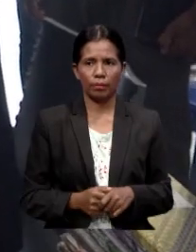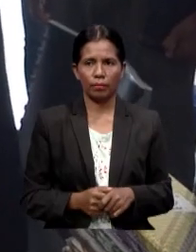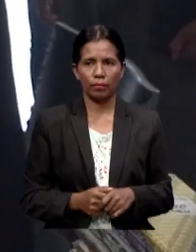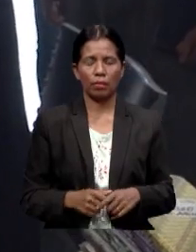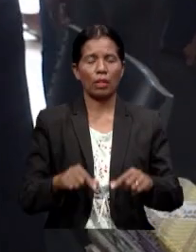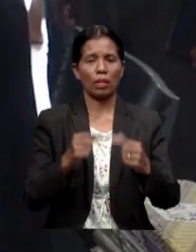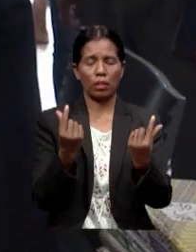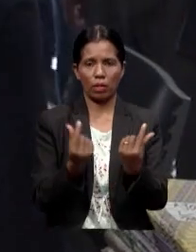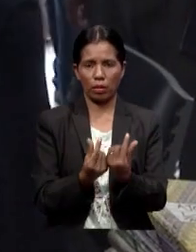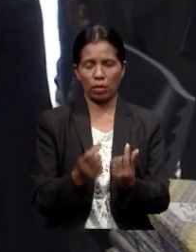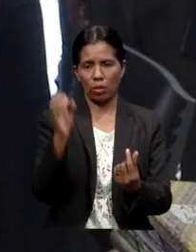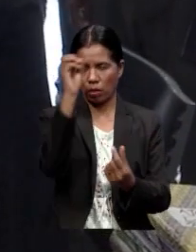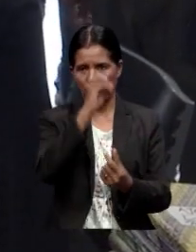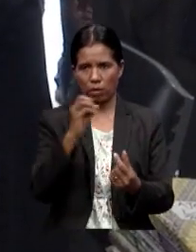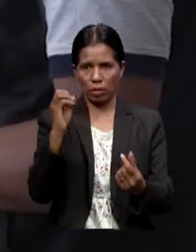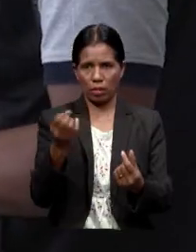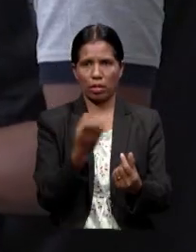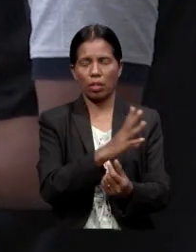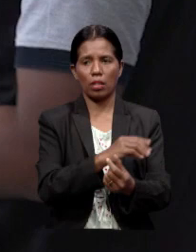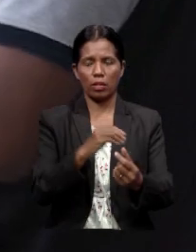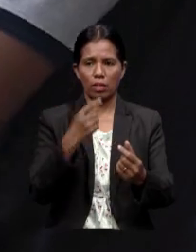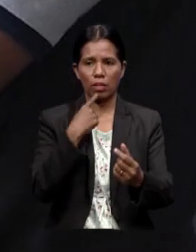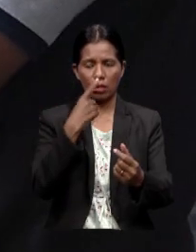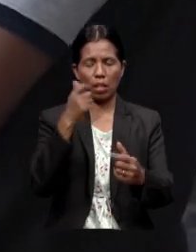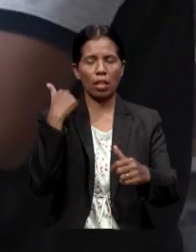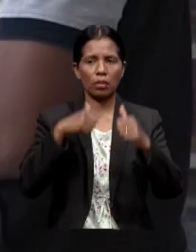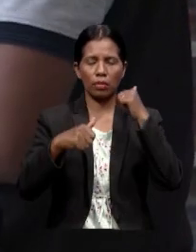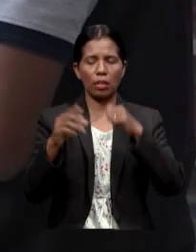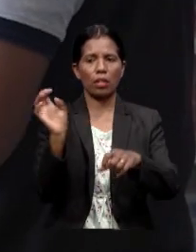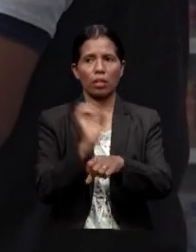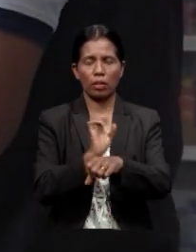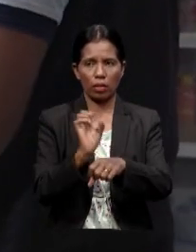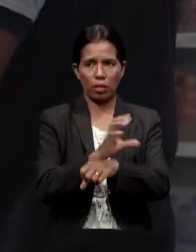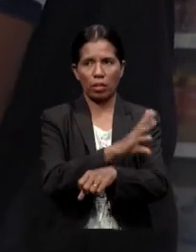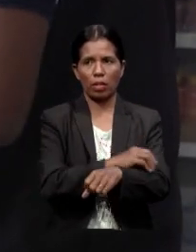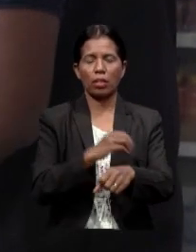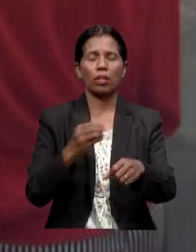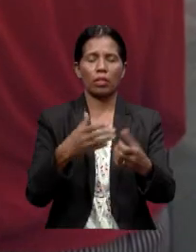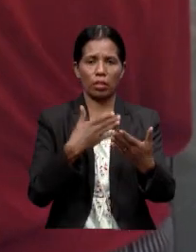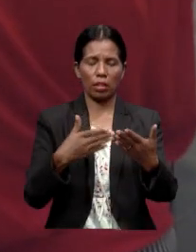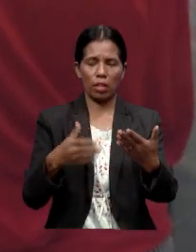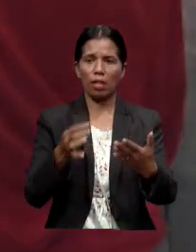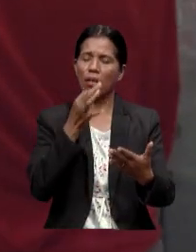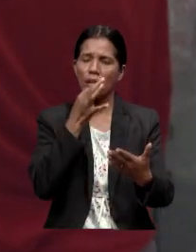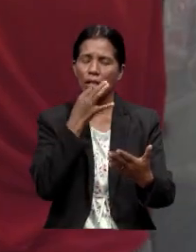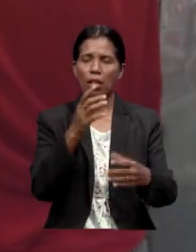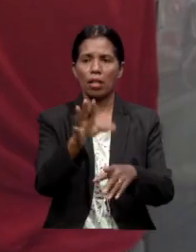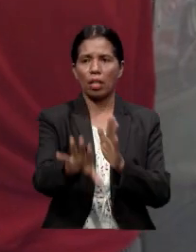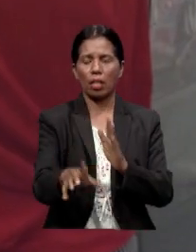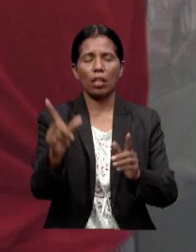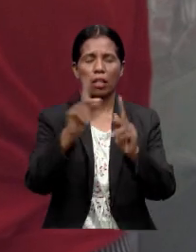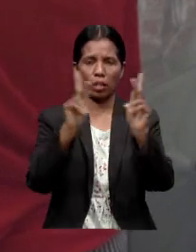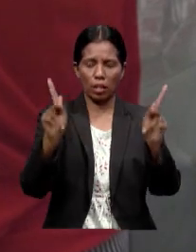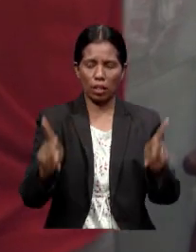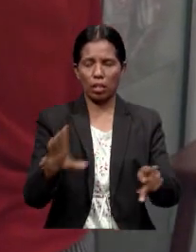Equipa operasional Autoridade Inspeção Fiscalização Atividade Económica Sanitária no Alimentar consegue identificar loja,